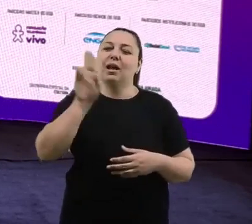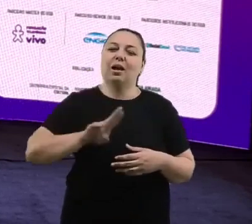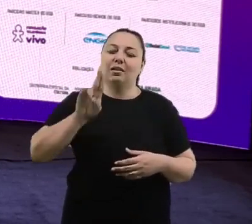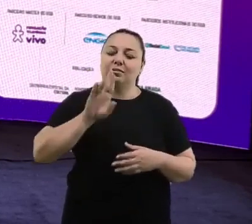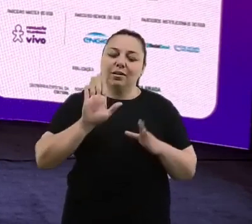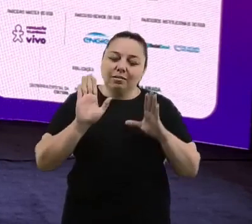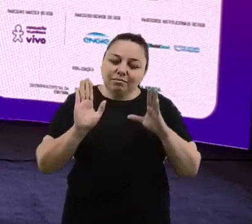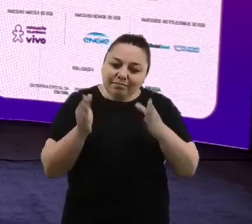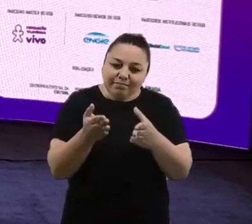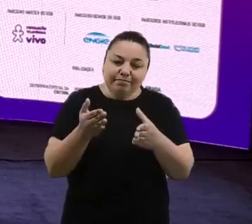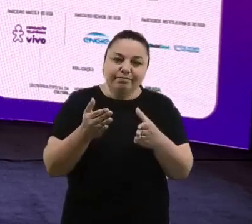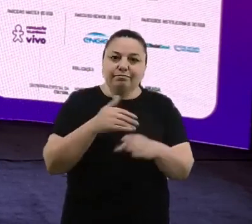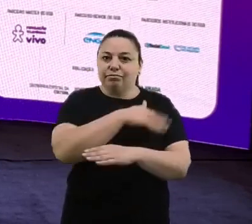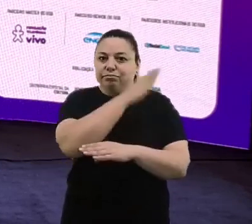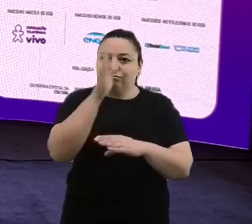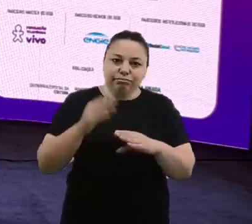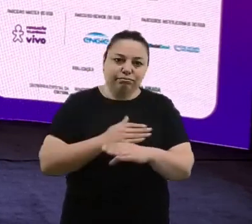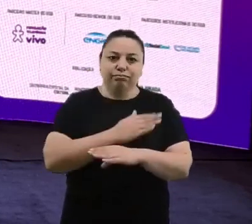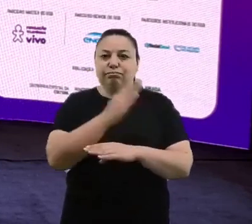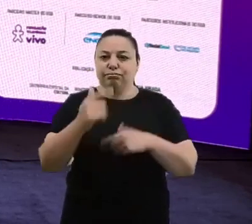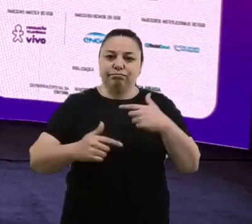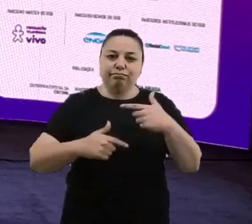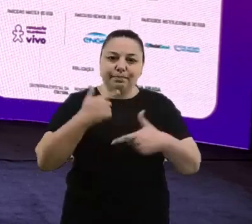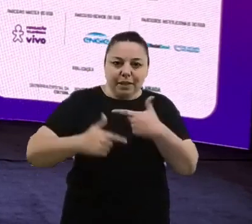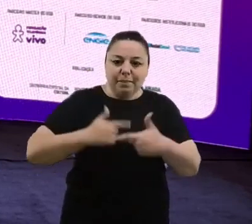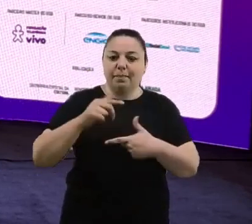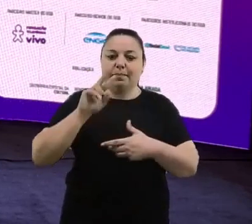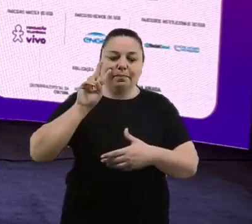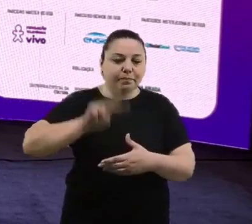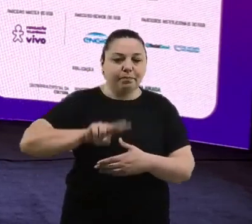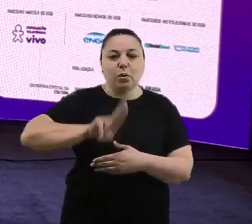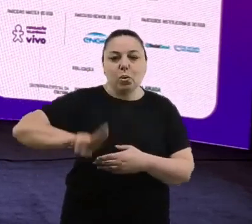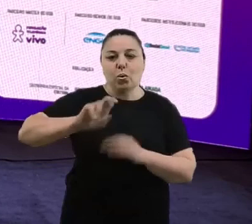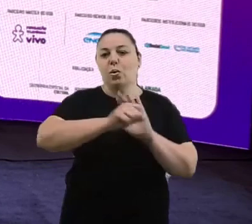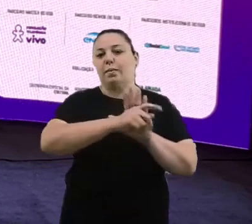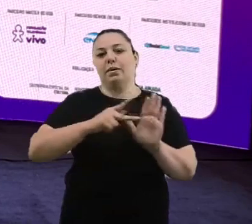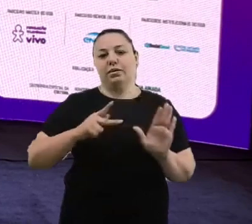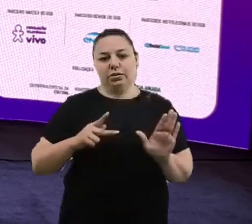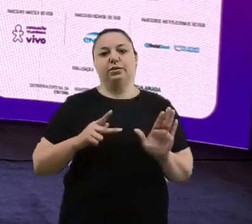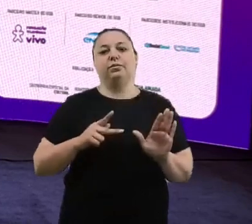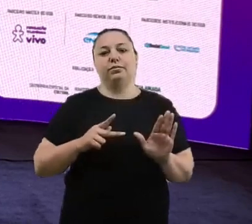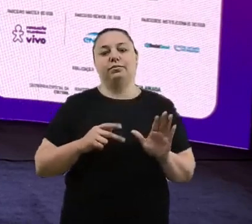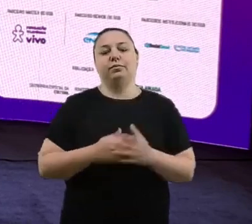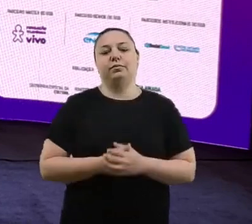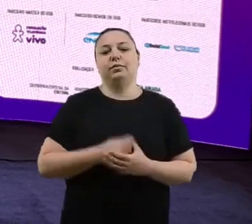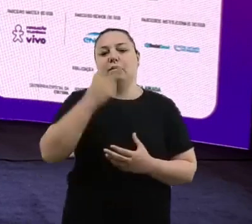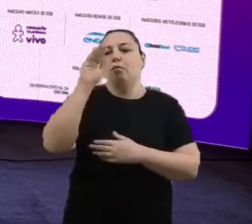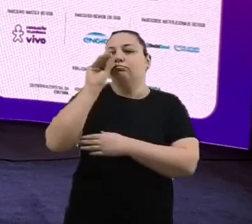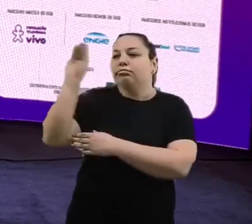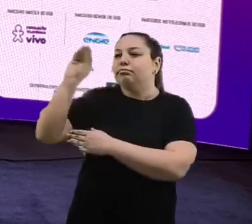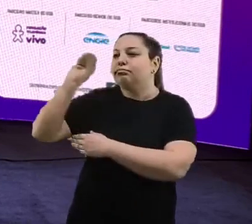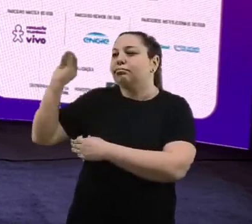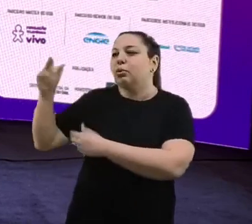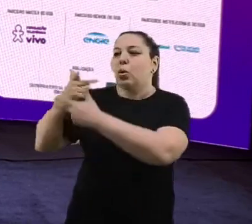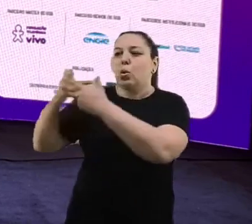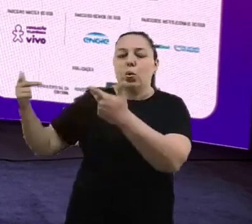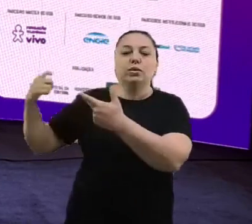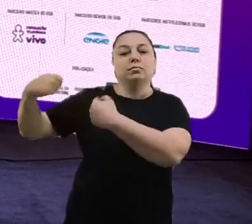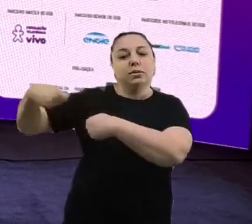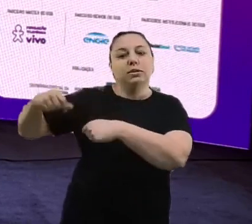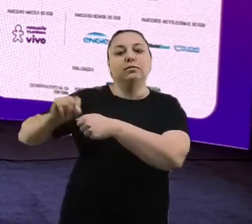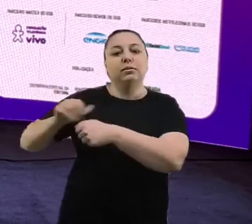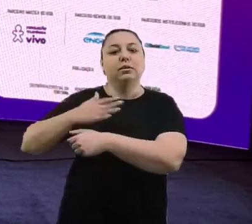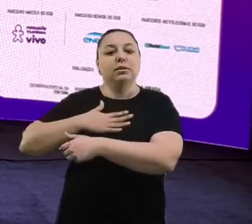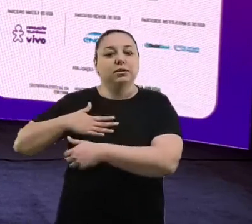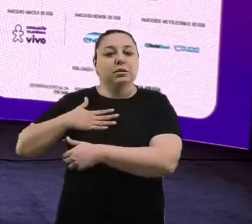Esse processo viciante de uso de aplicativos que faz com que você deixe de fazer outras coisas que são prazerosas, que são importantes para a sua vida. né?